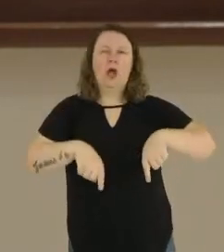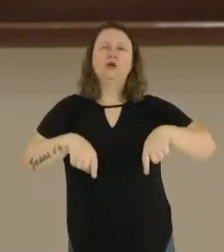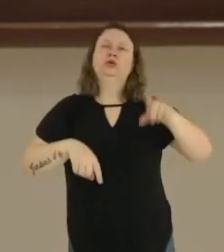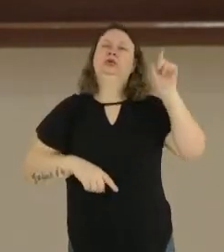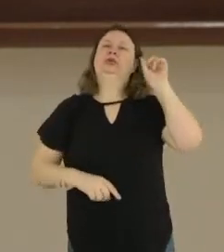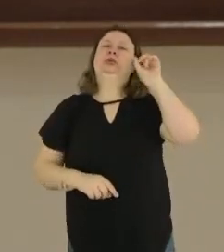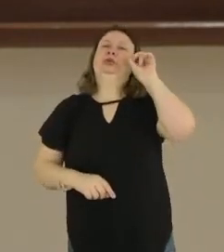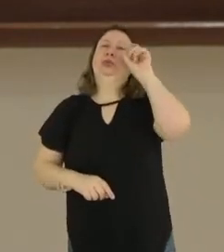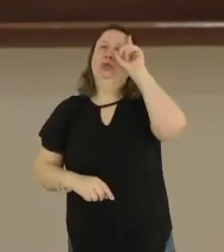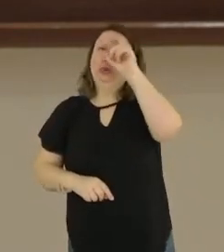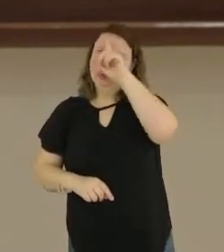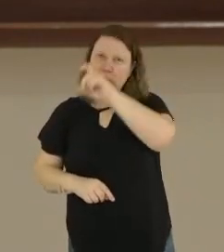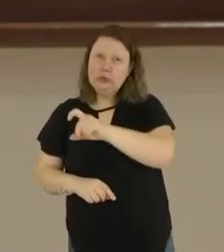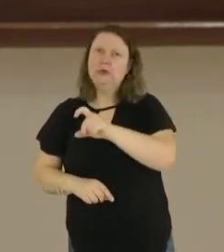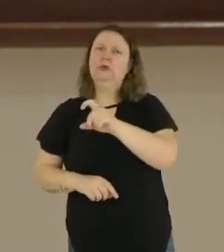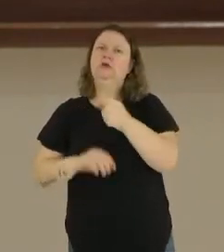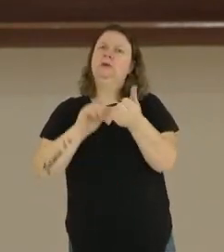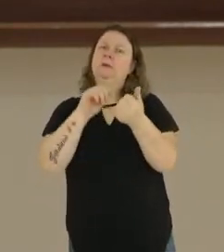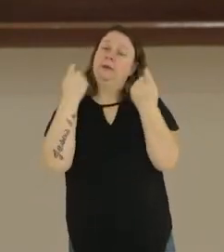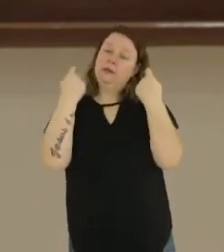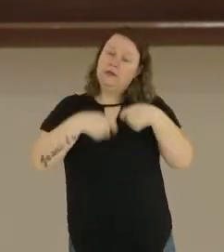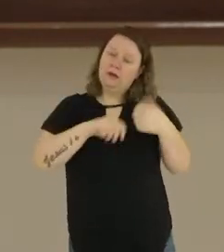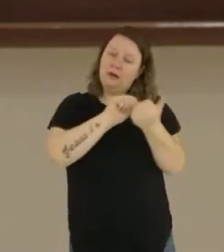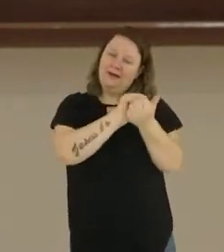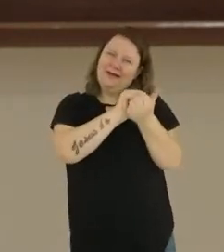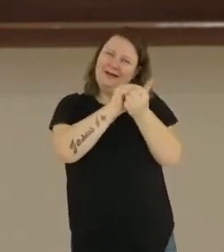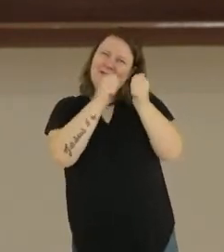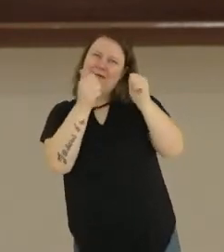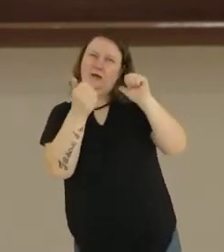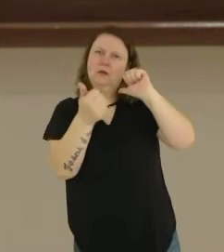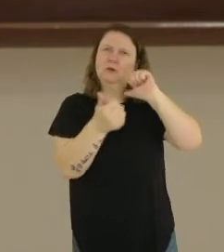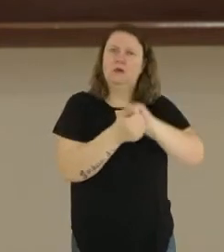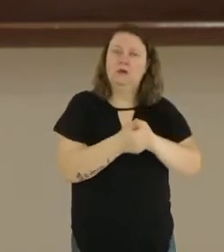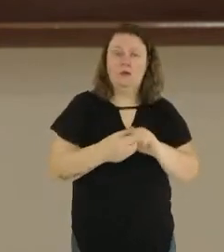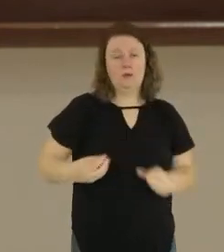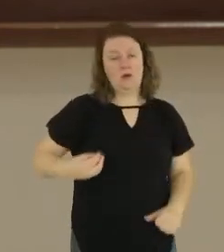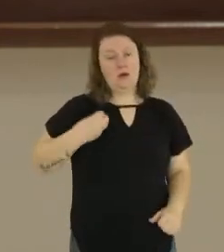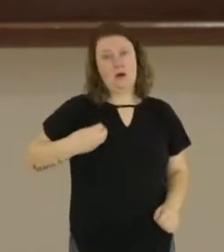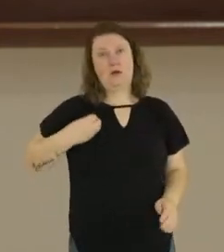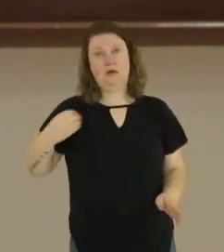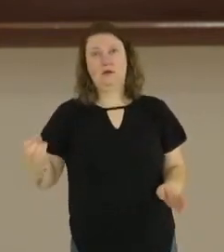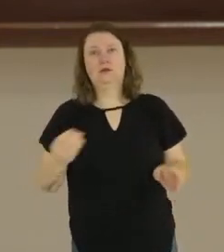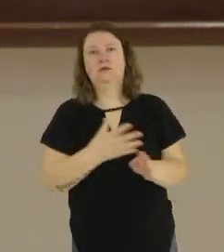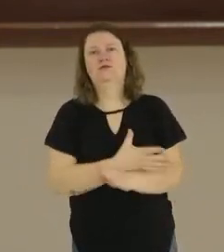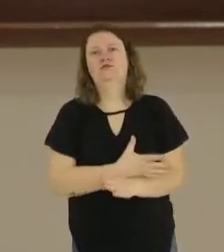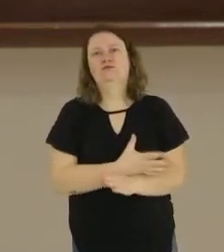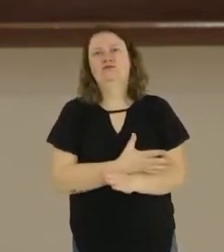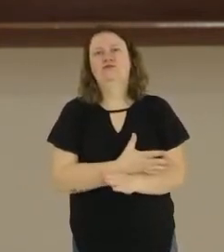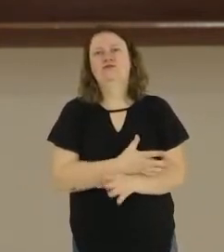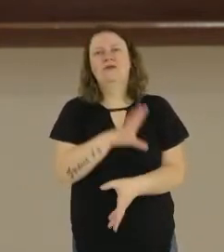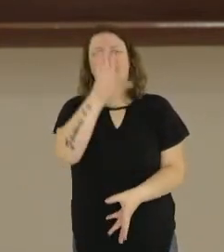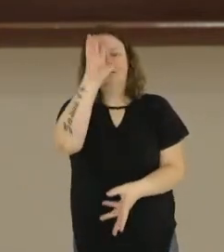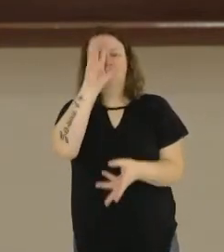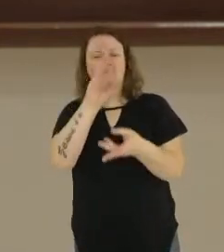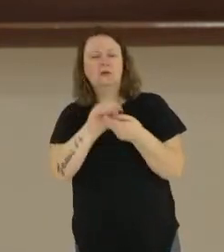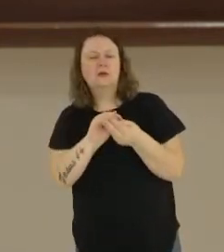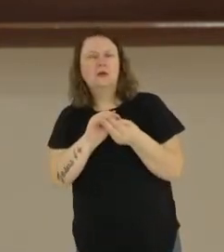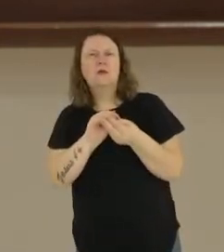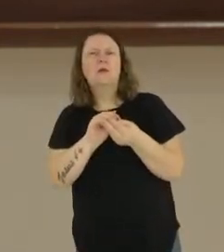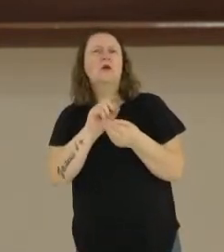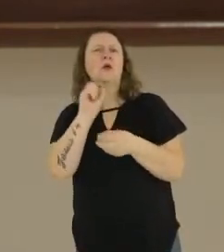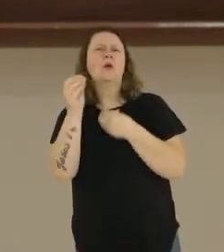uma adaptação a uma nova vida. Entender o reflexo dessa colonização aqui no Brasil, né,